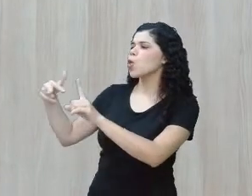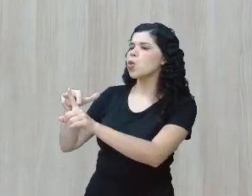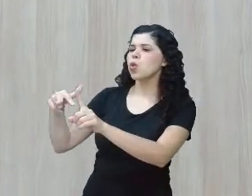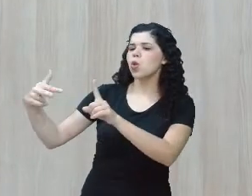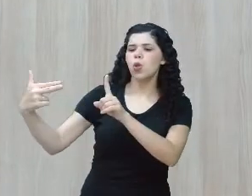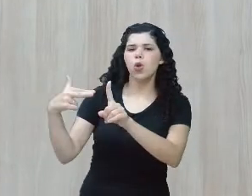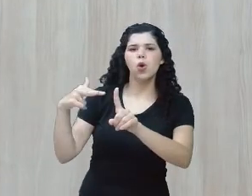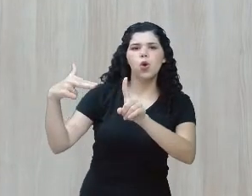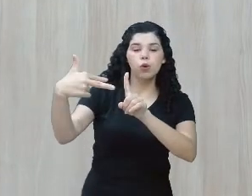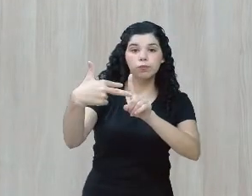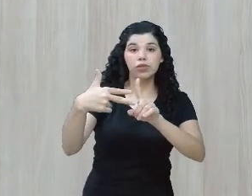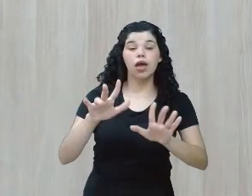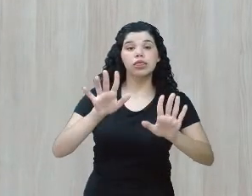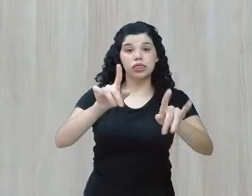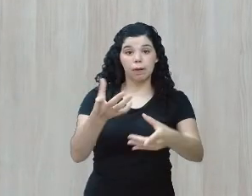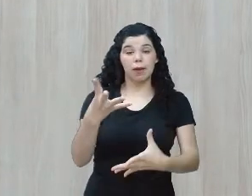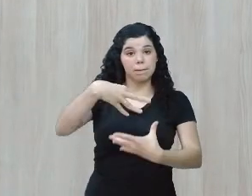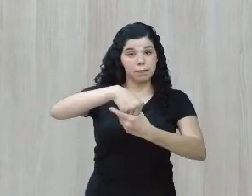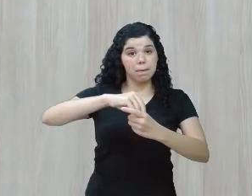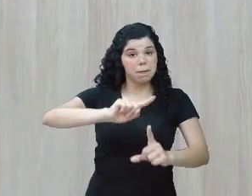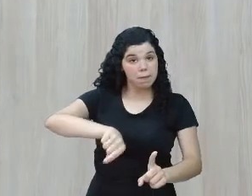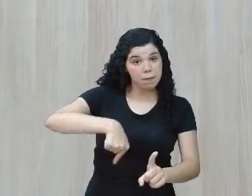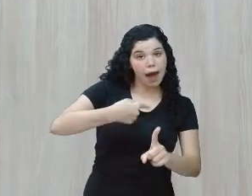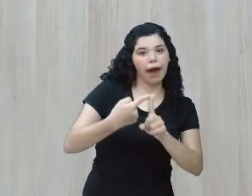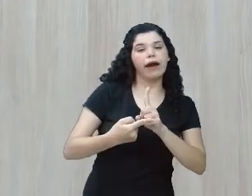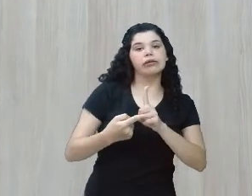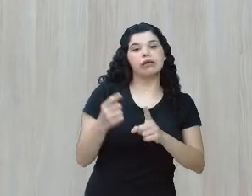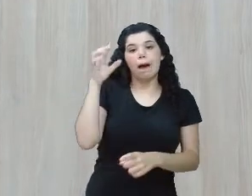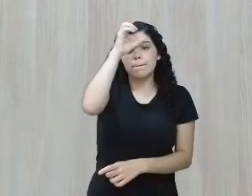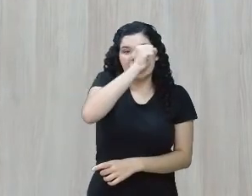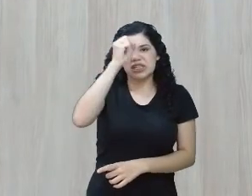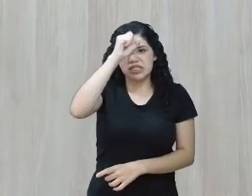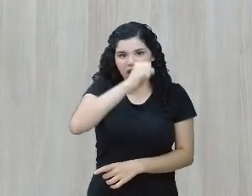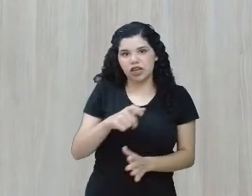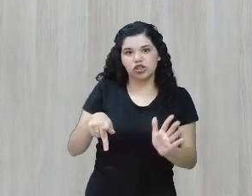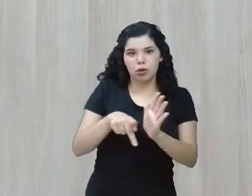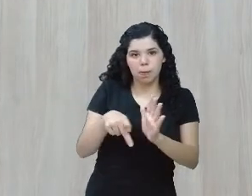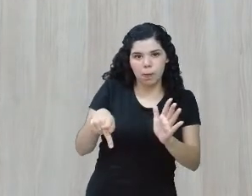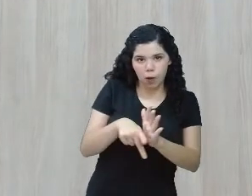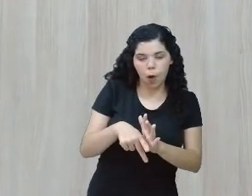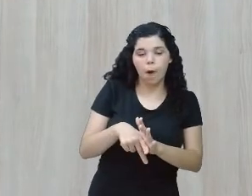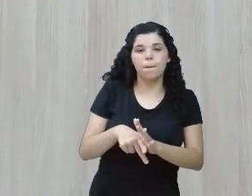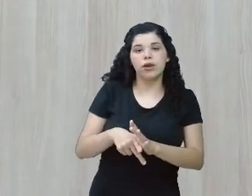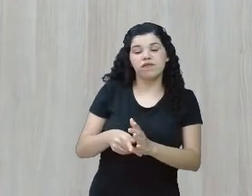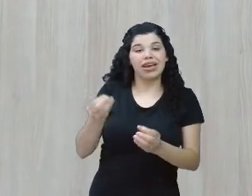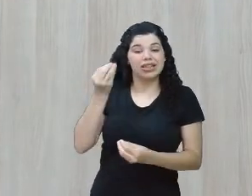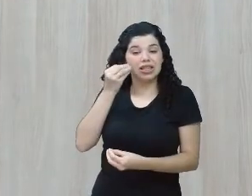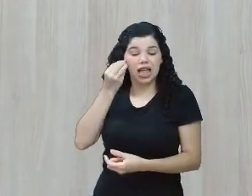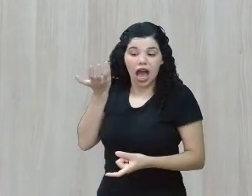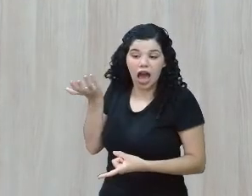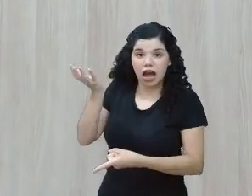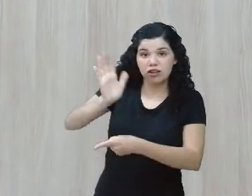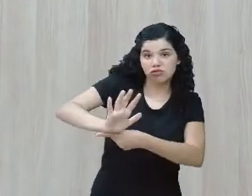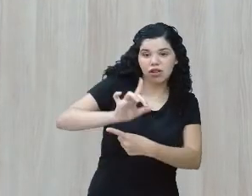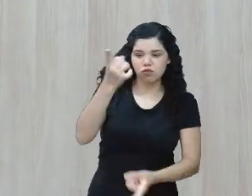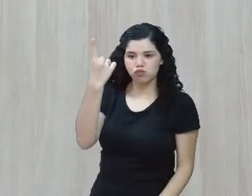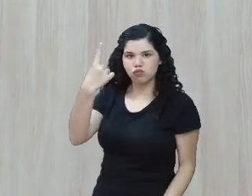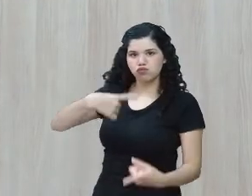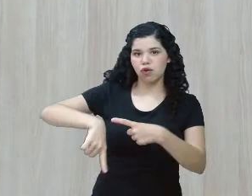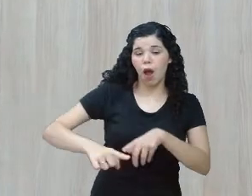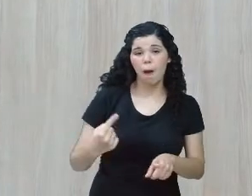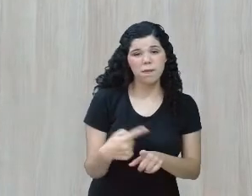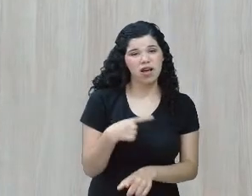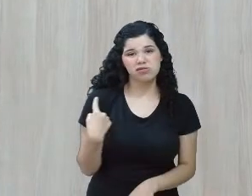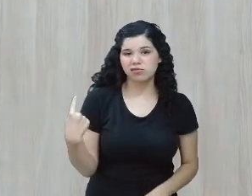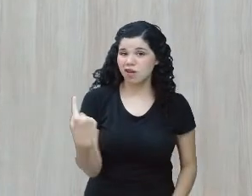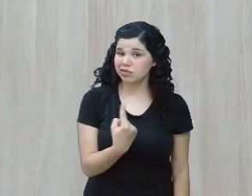os saberes acadêmicos dele e vai transformar aquela escola, não é? Ajudar a transformar, porque ele sozinho não